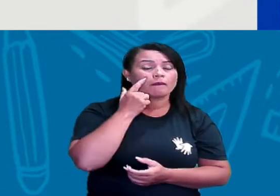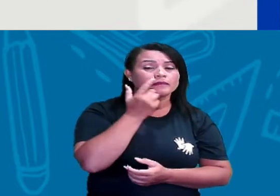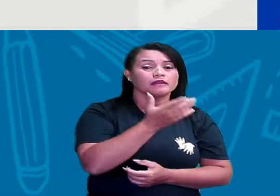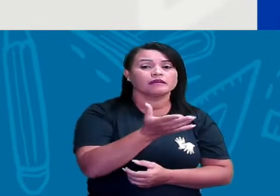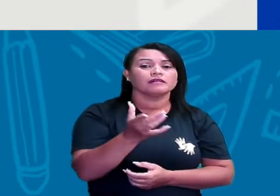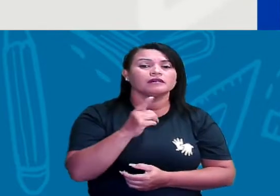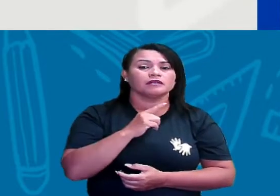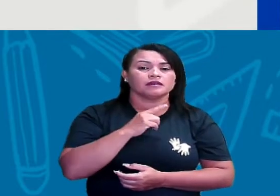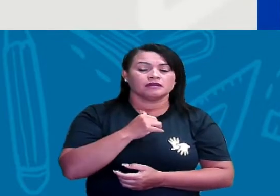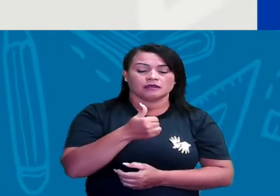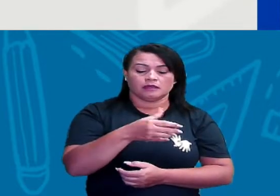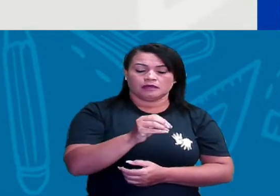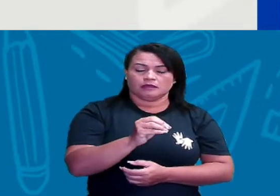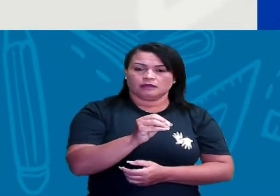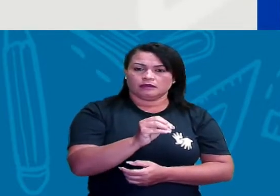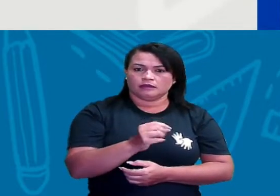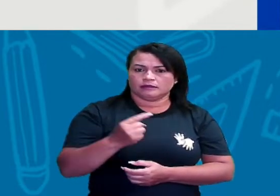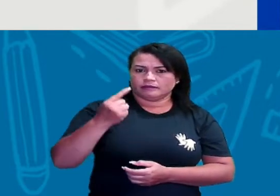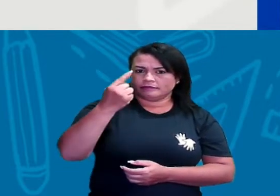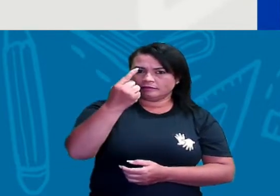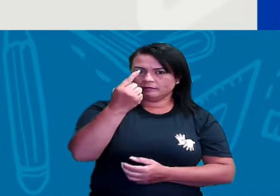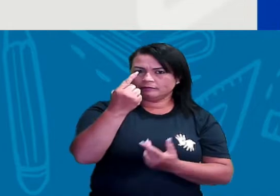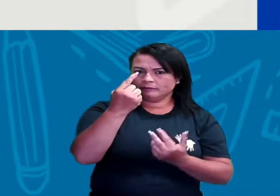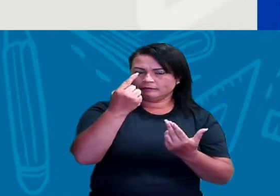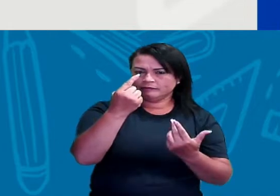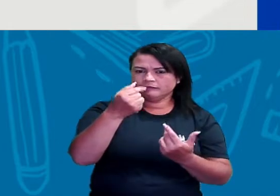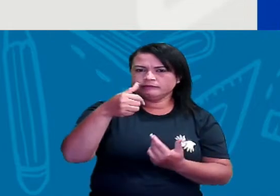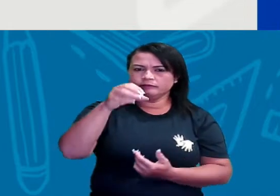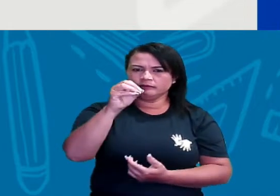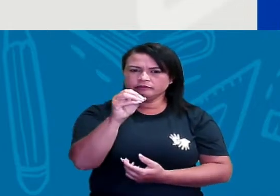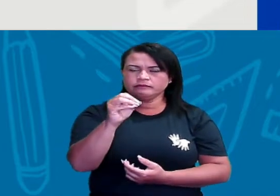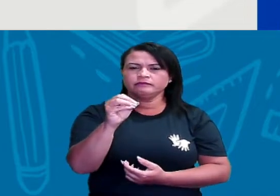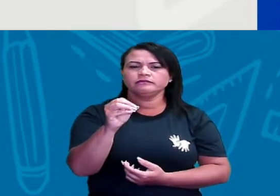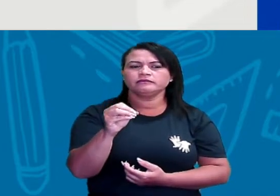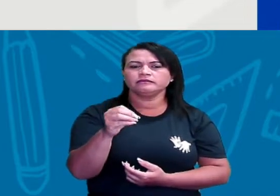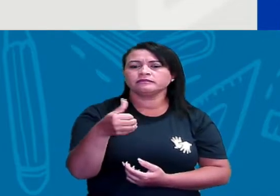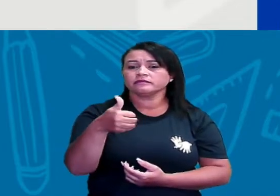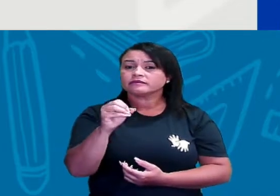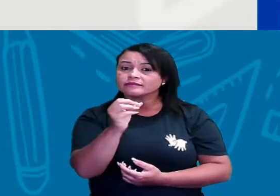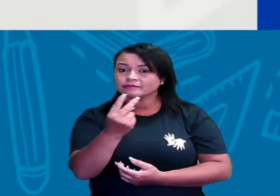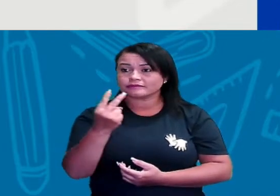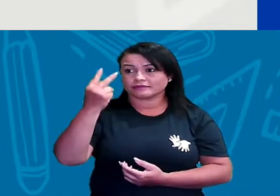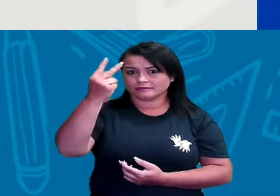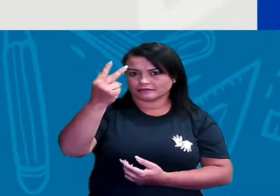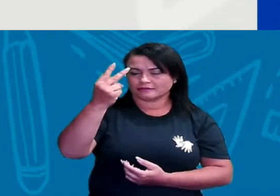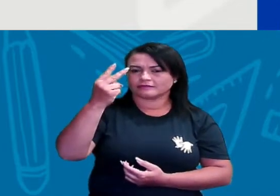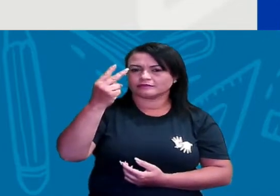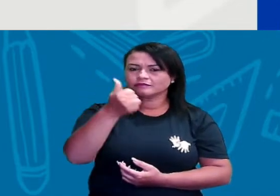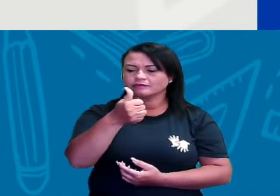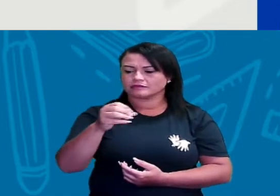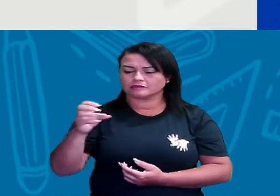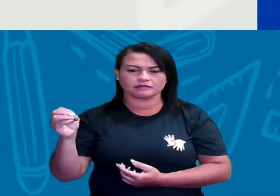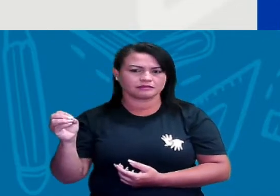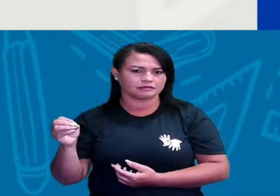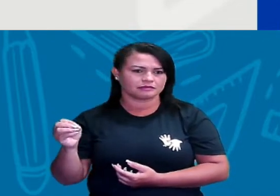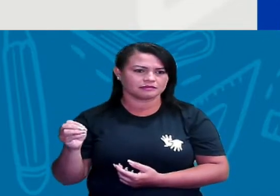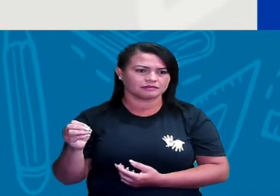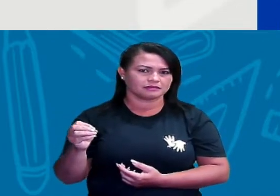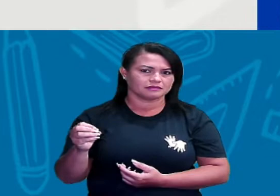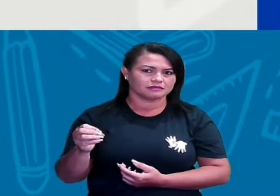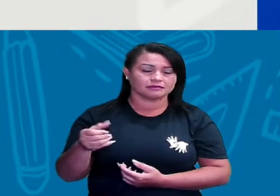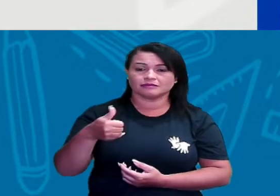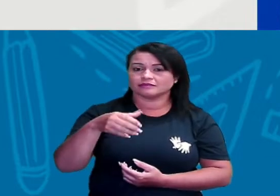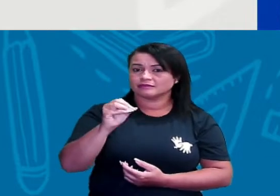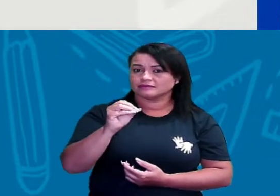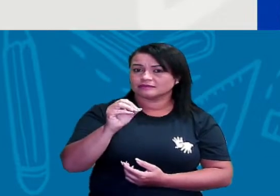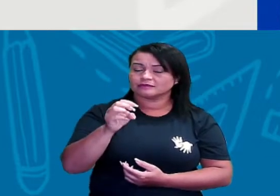eu tenho 10 elevado a 1 é igual a 10, 10 elevado a 2 é igual a quanto? A 100, 10